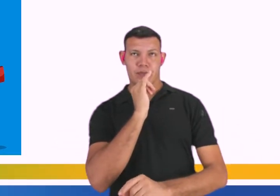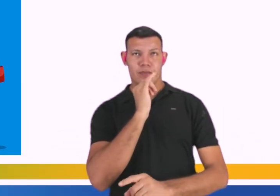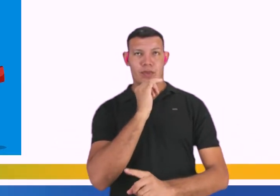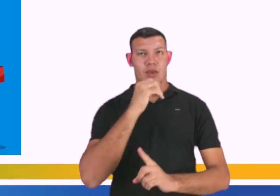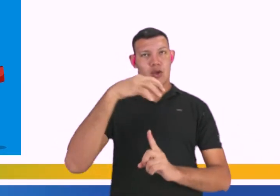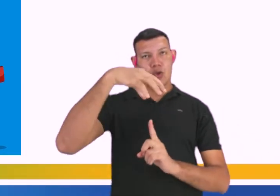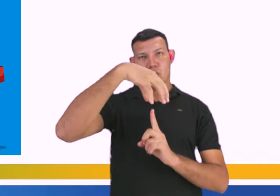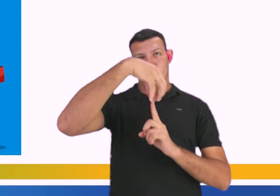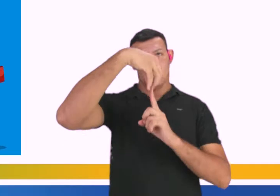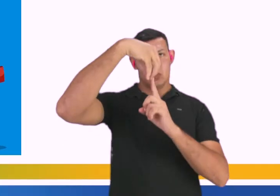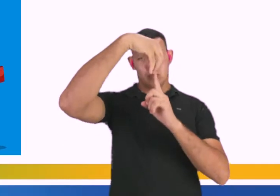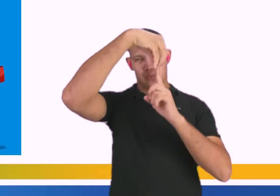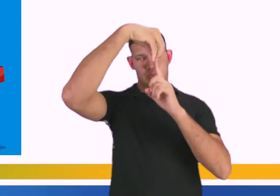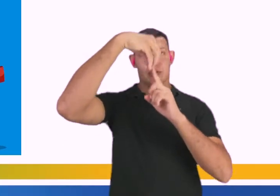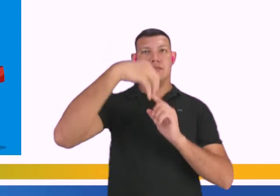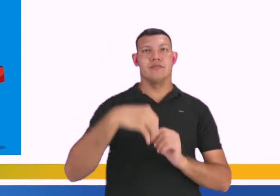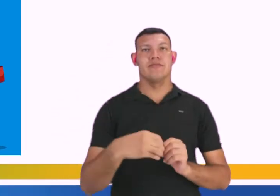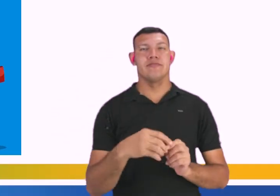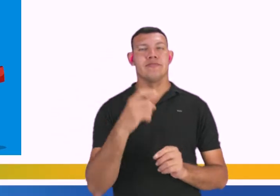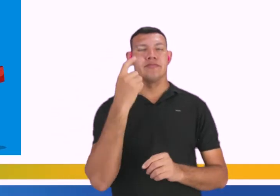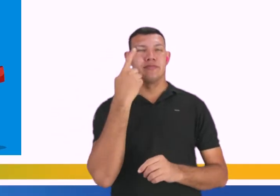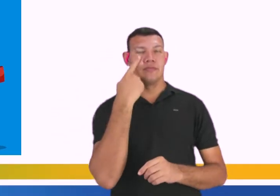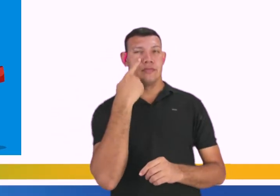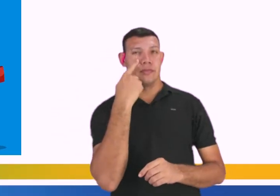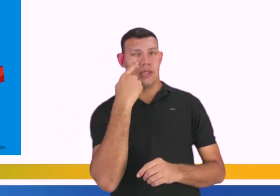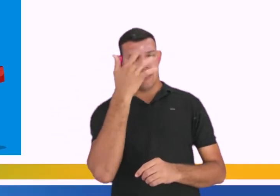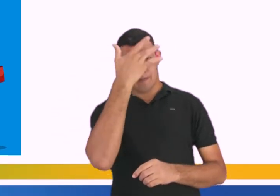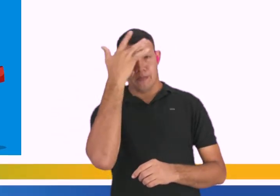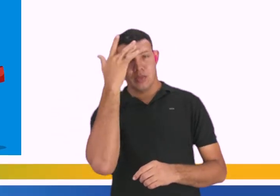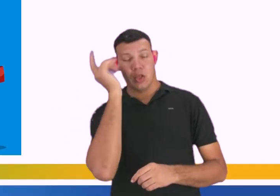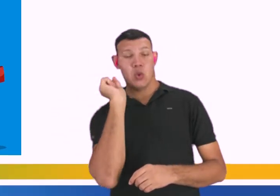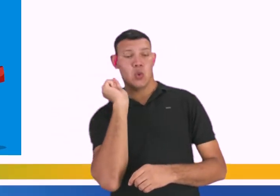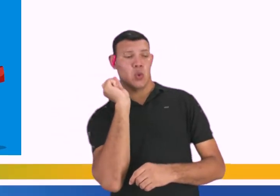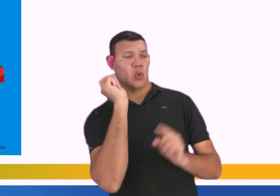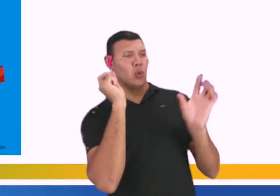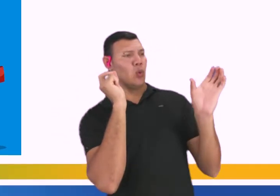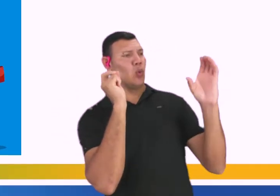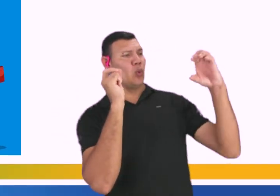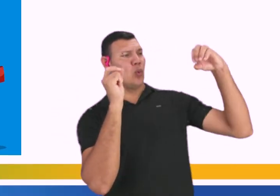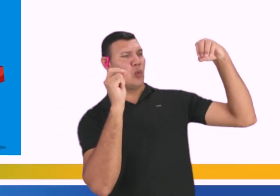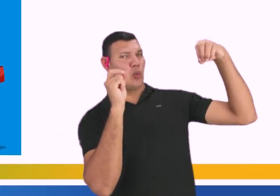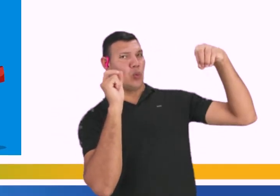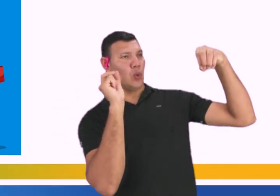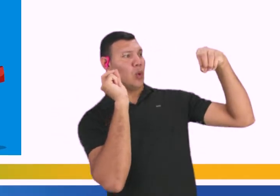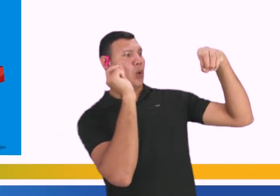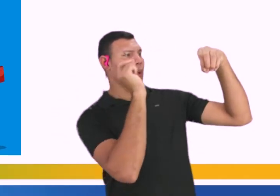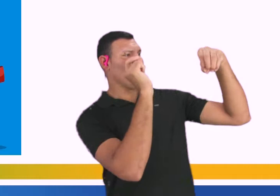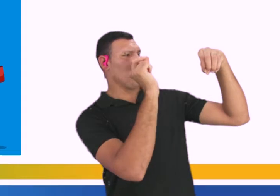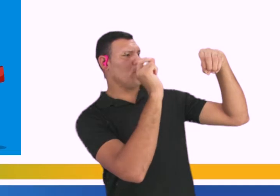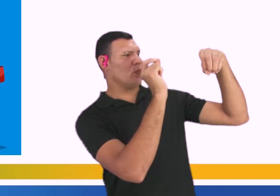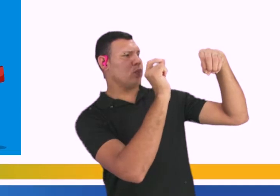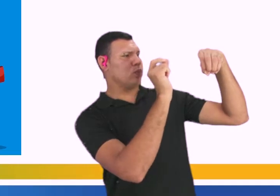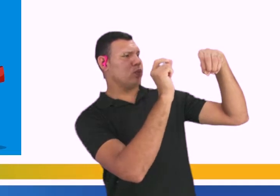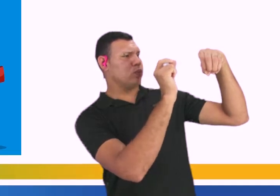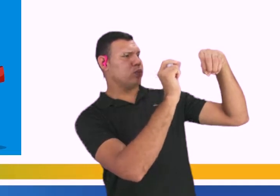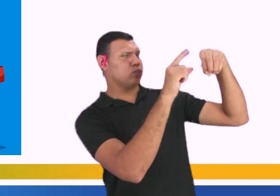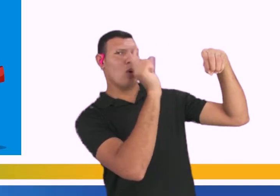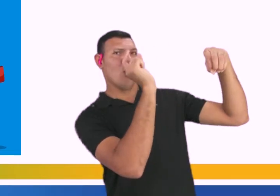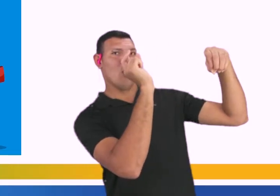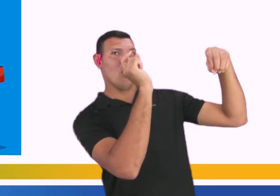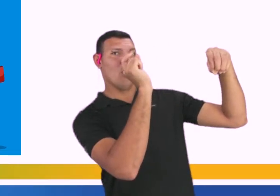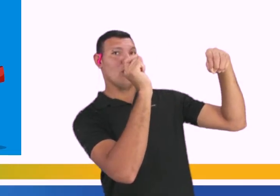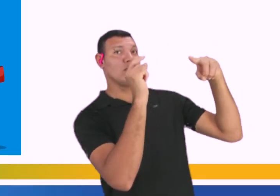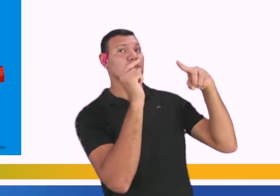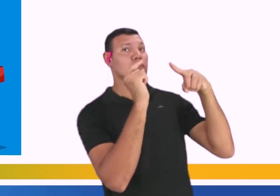aí tem uma pessoa que está furando ele. E aí, se você observar no alfinete, ele vai pegar somente uma pequena área. E uma pequena área significa que tem